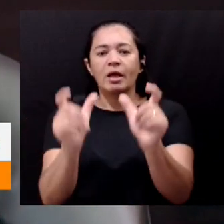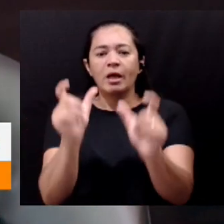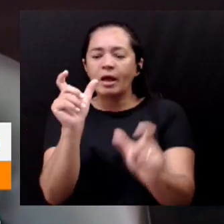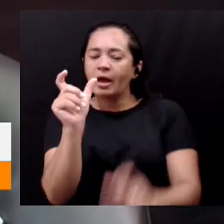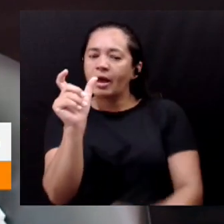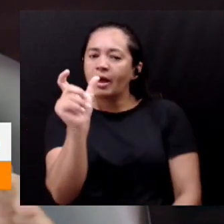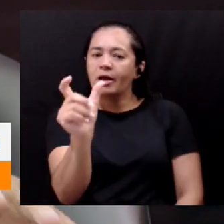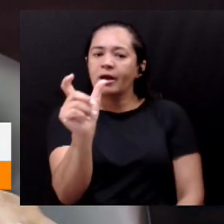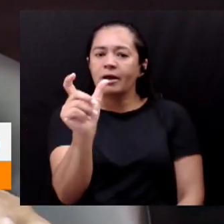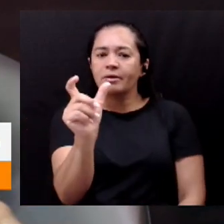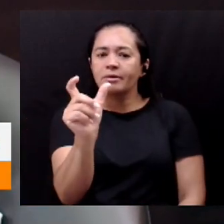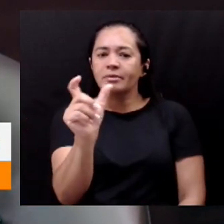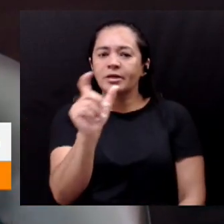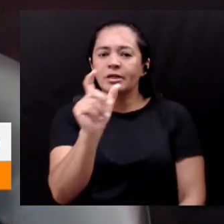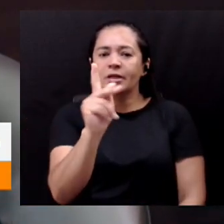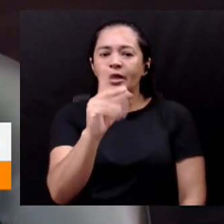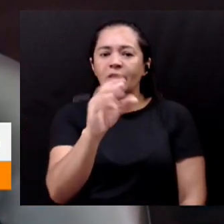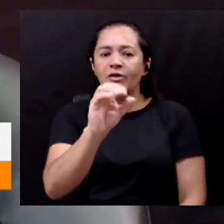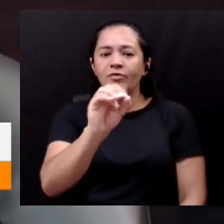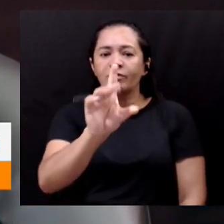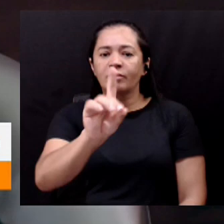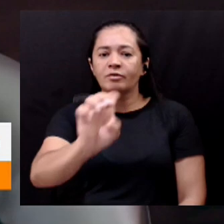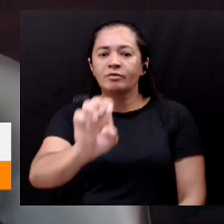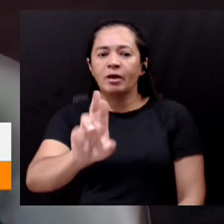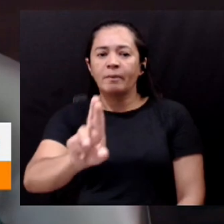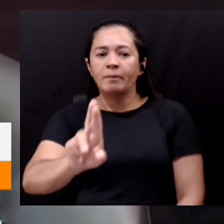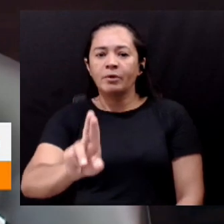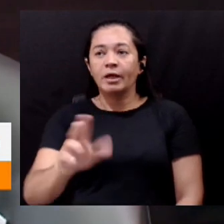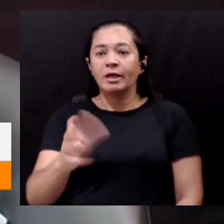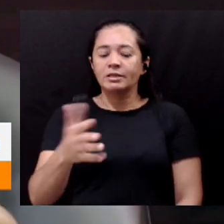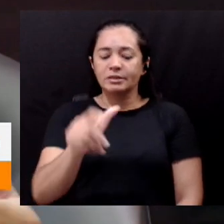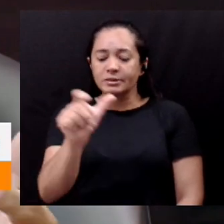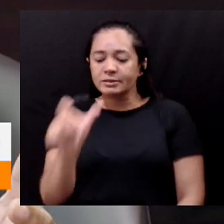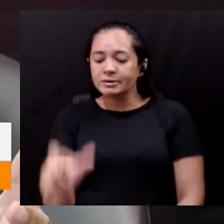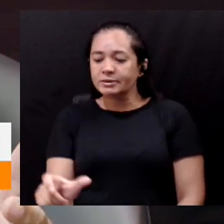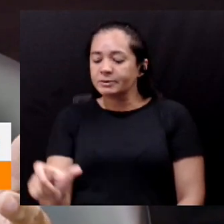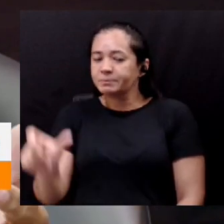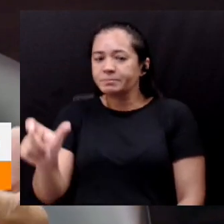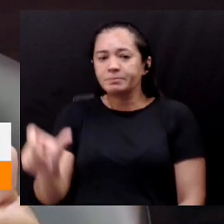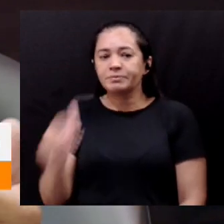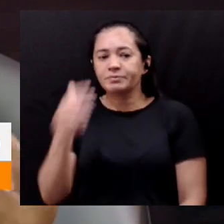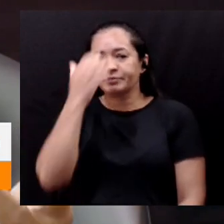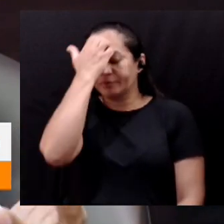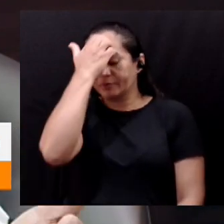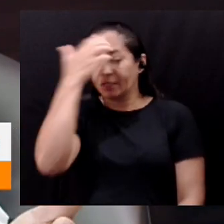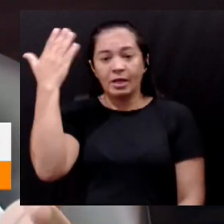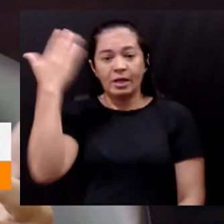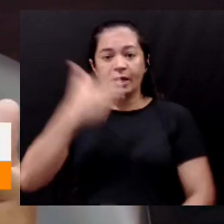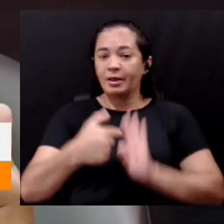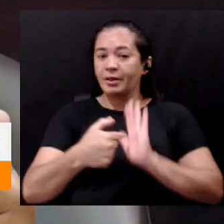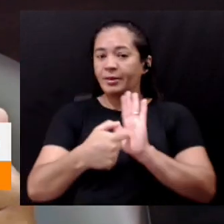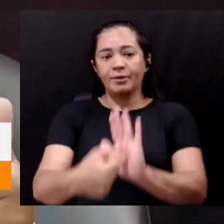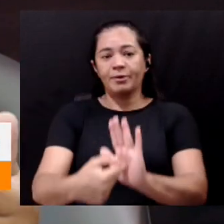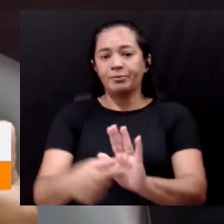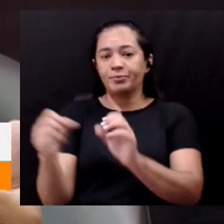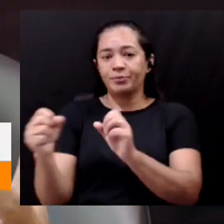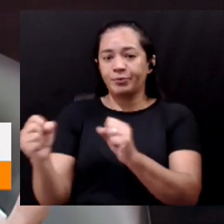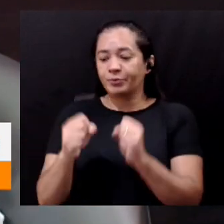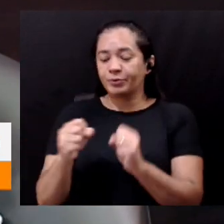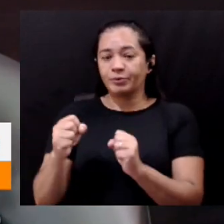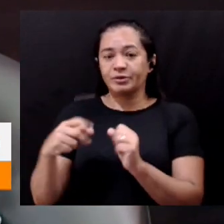isso, às vezes o sujeito ele não demonstra o poder em si, não